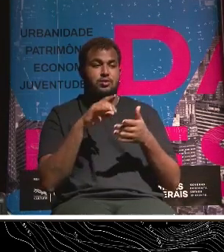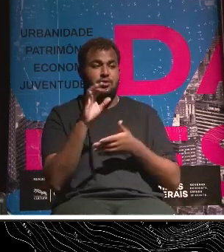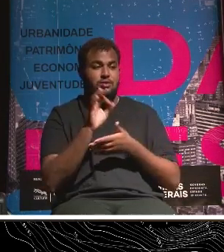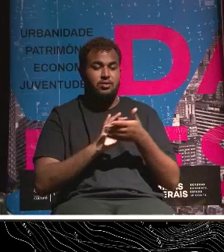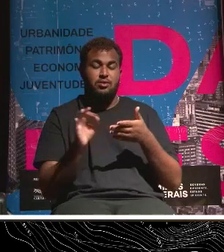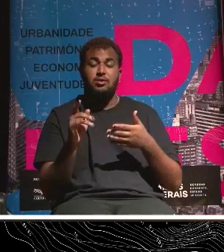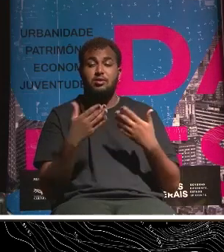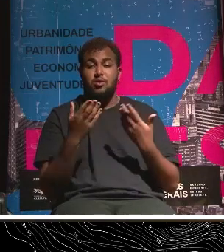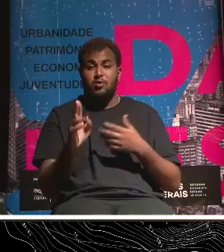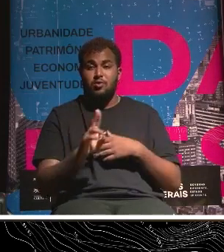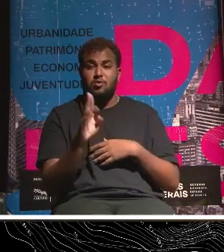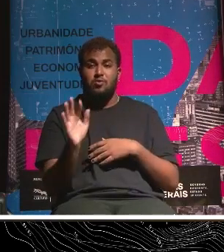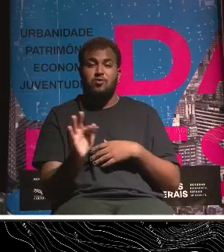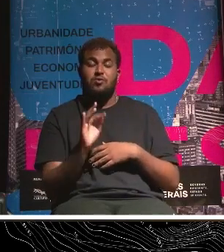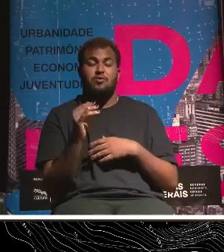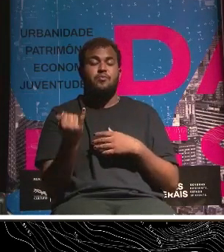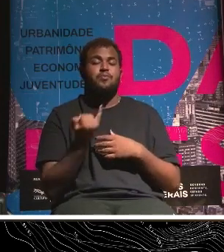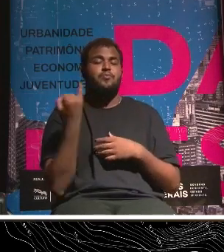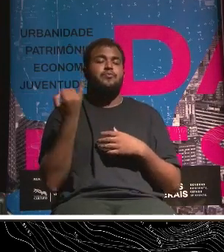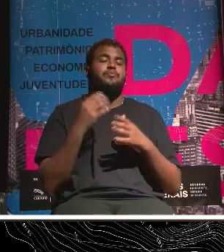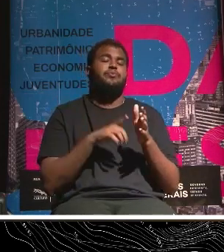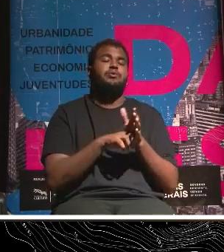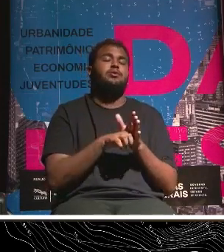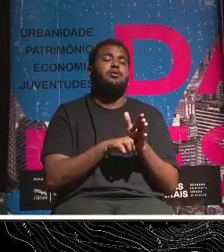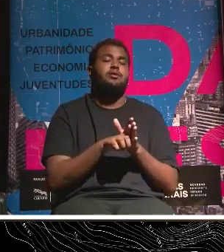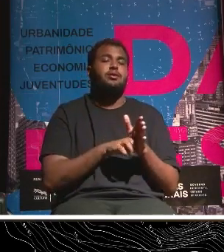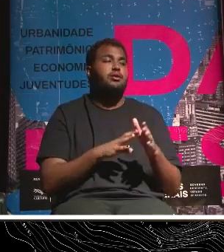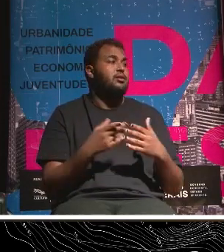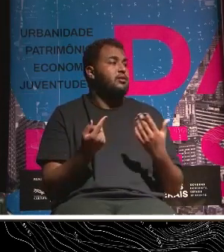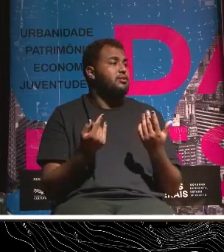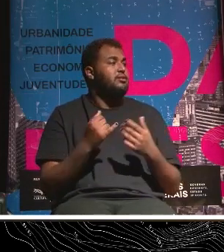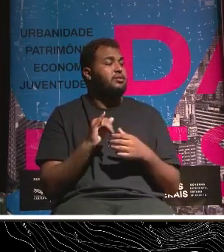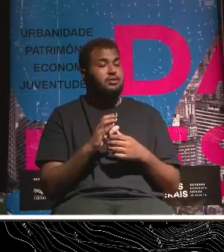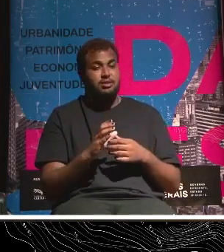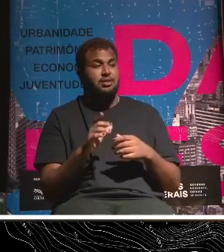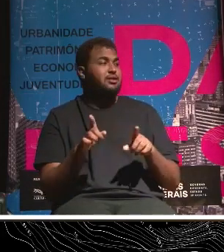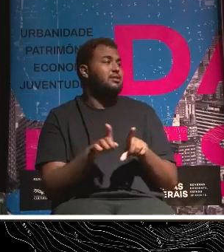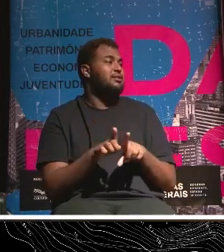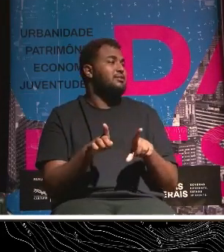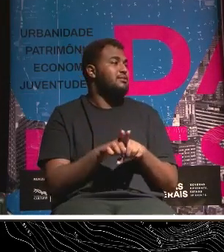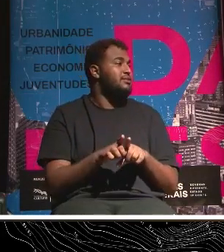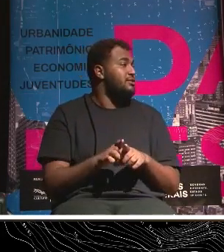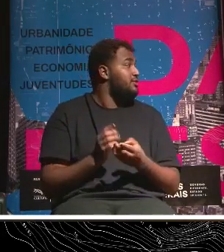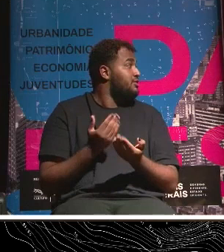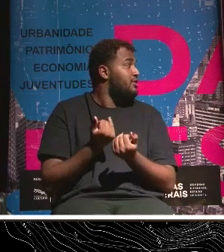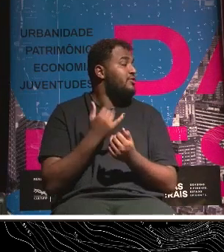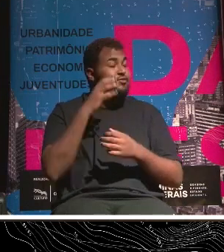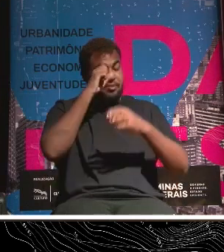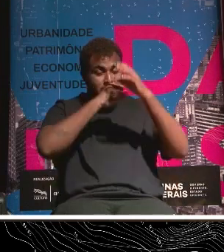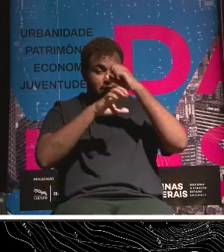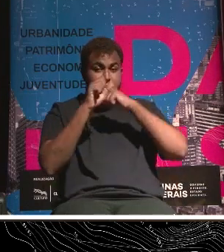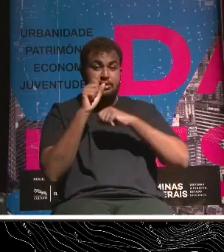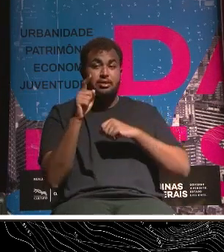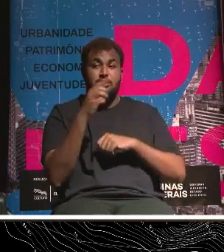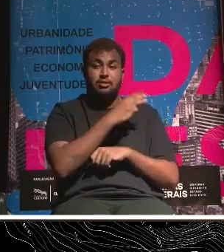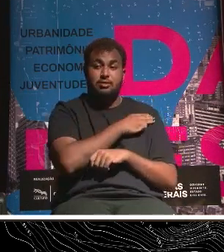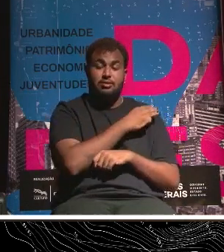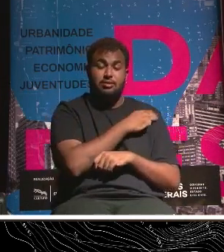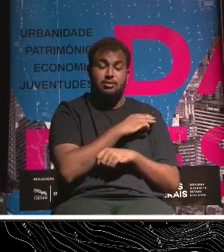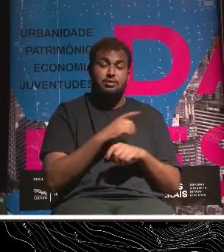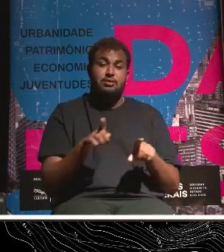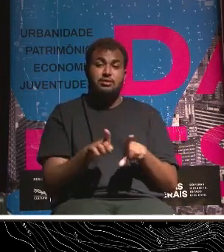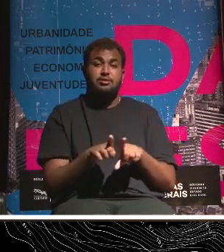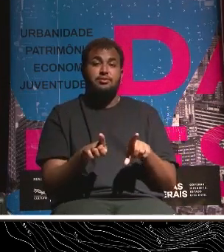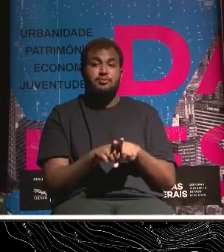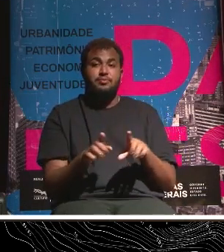aí a universidade entra com um papel muito importante da pesquisa, seja com uma iniciação científica, com um jovem aprendiz lá do ensino médio, seja